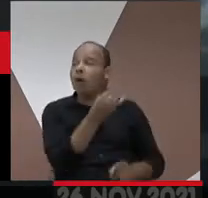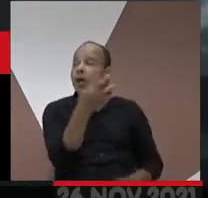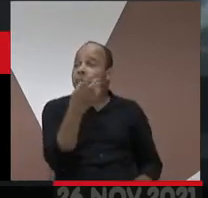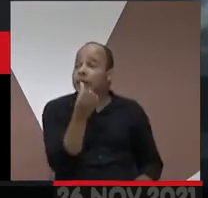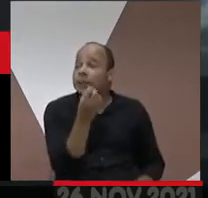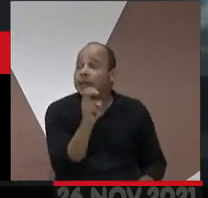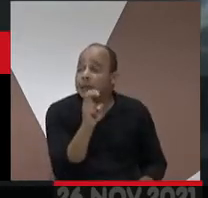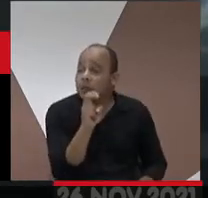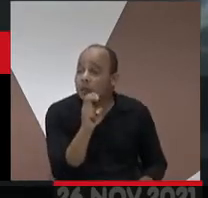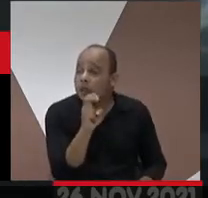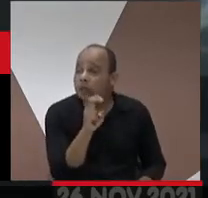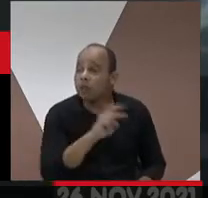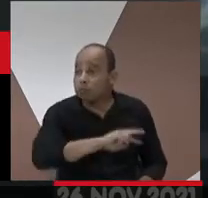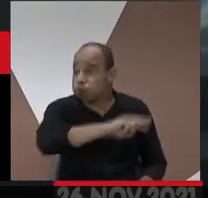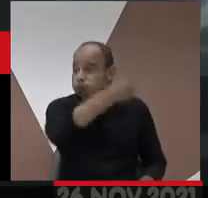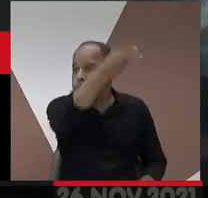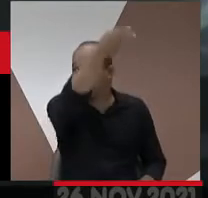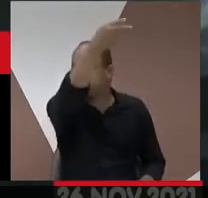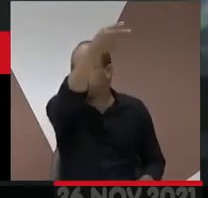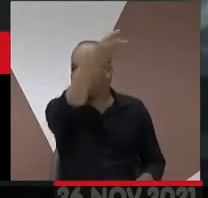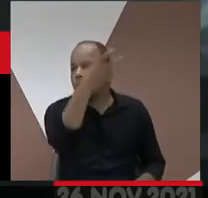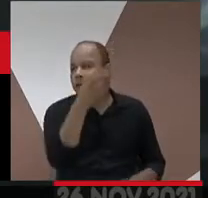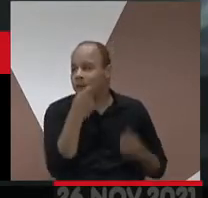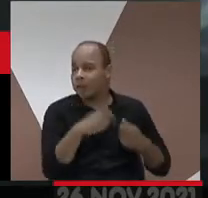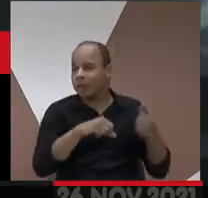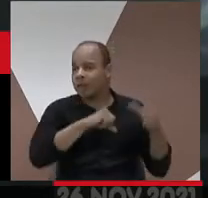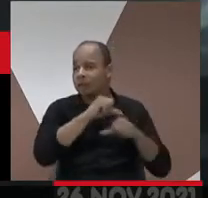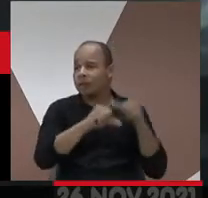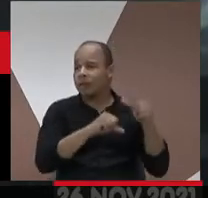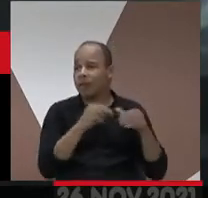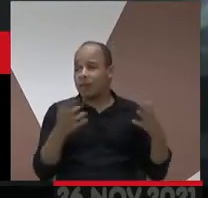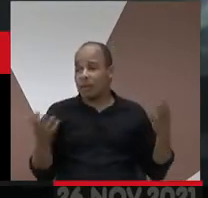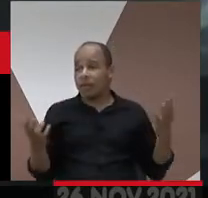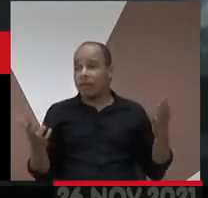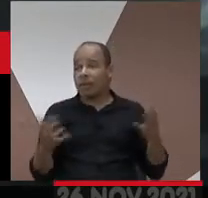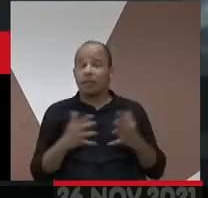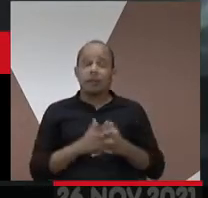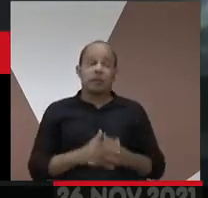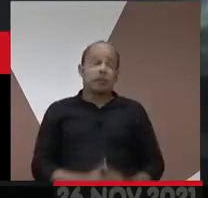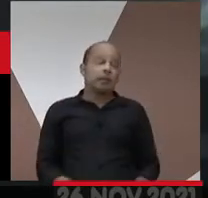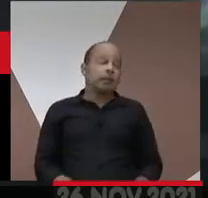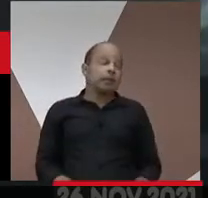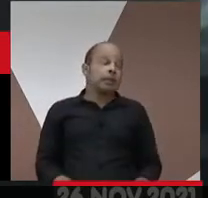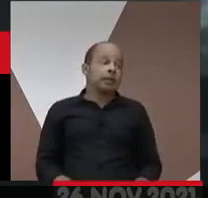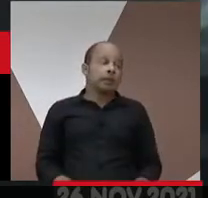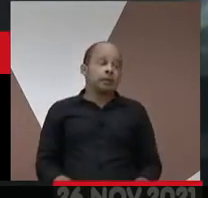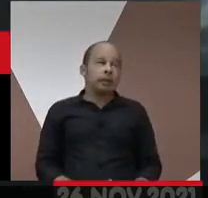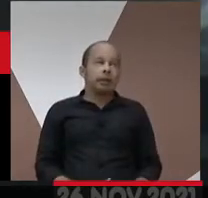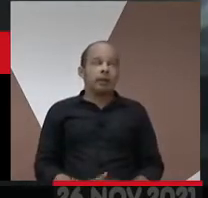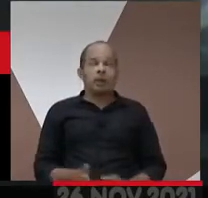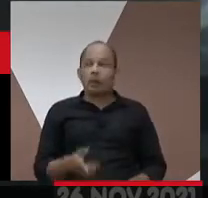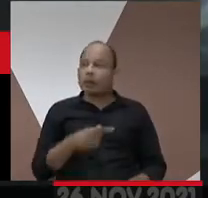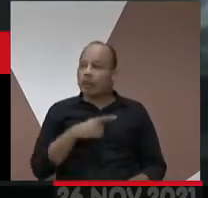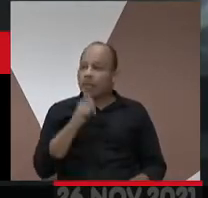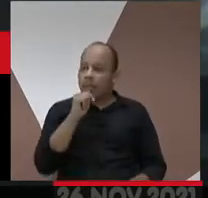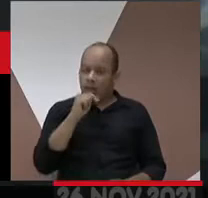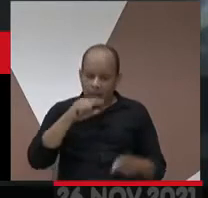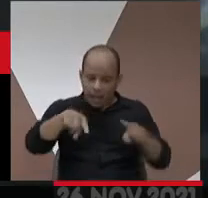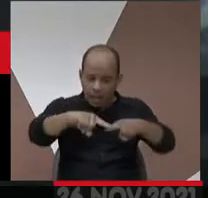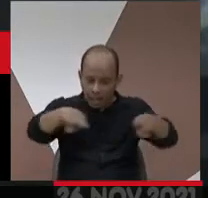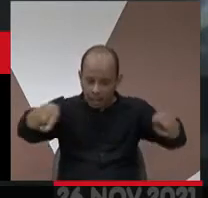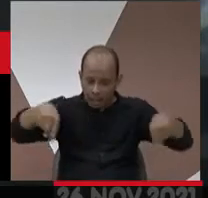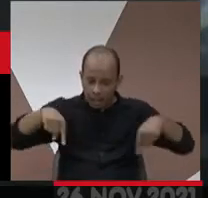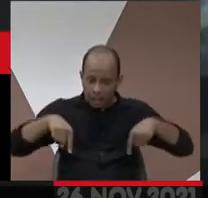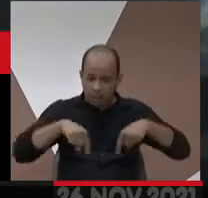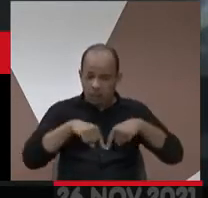Não atravessa a APA, Várzea das Flores, falam que fizeram reuniões com ambientalistas,